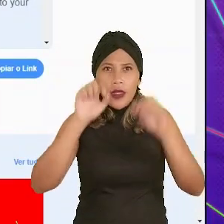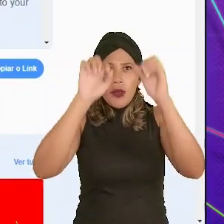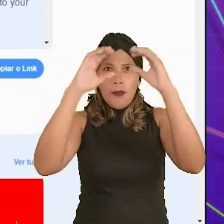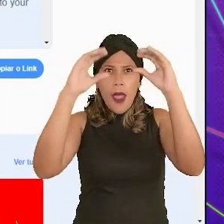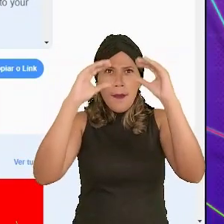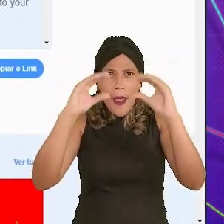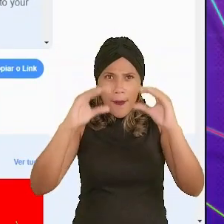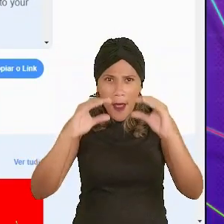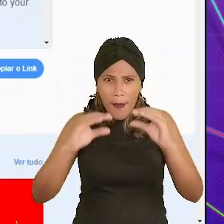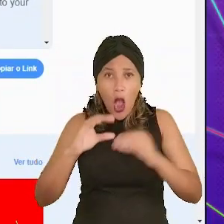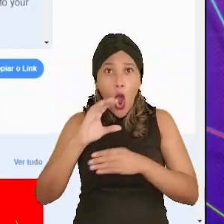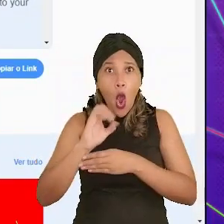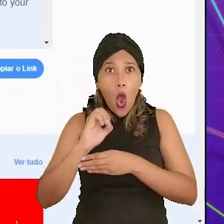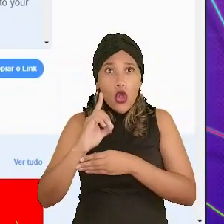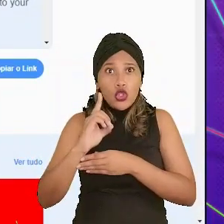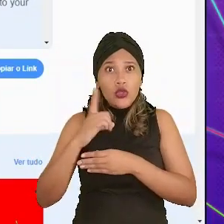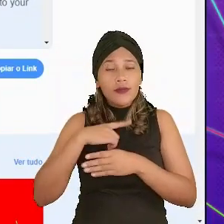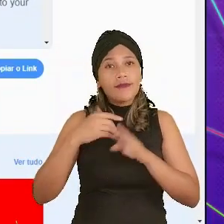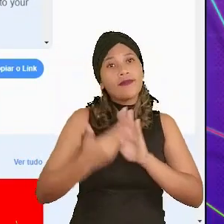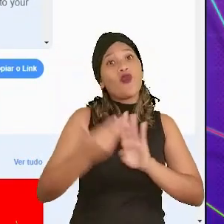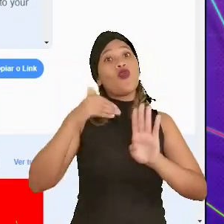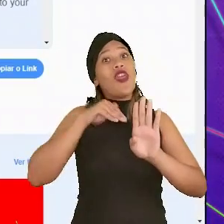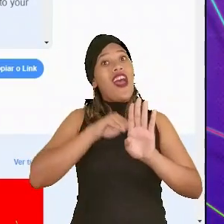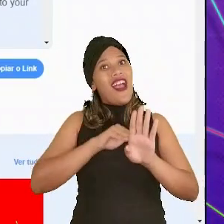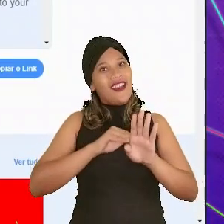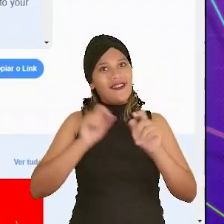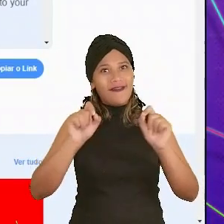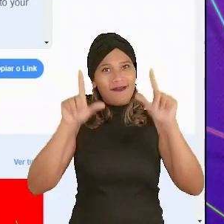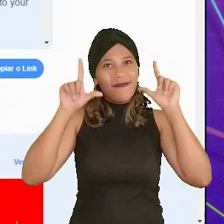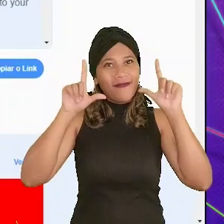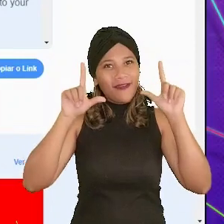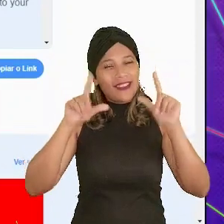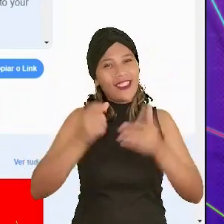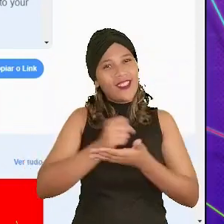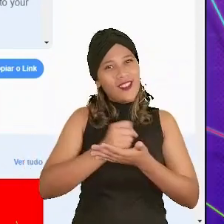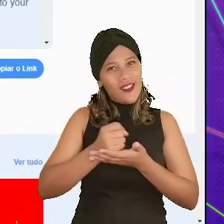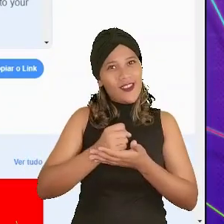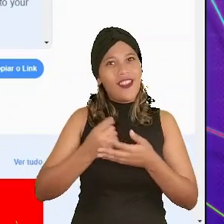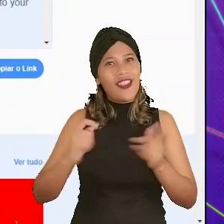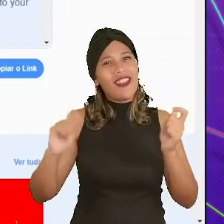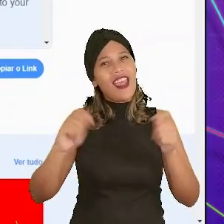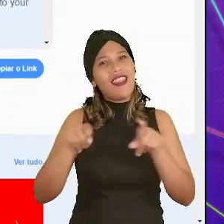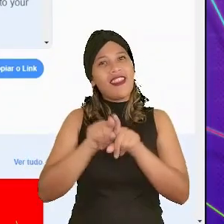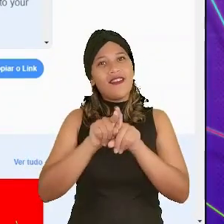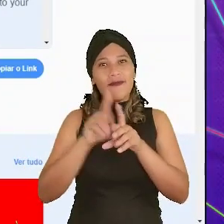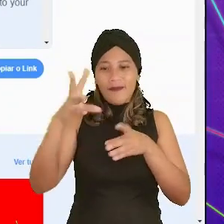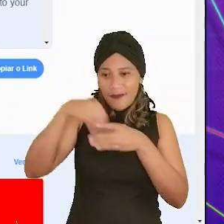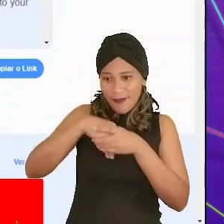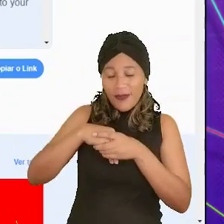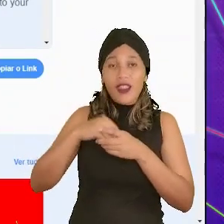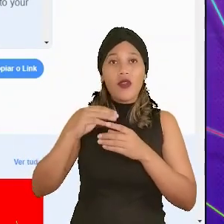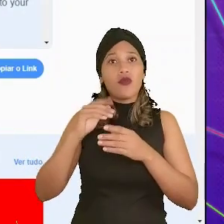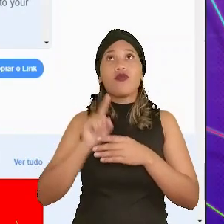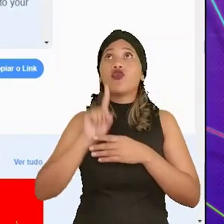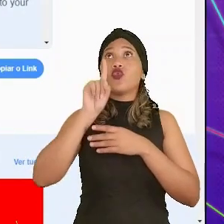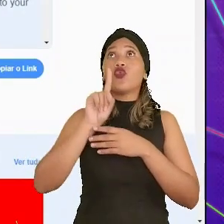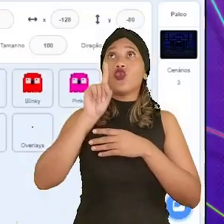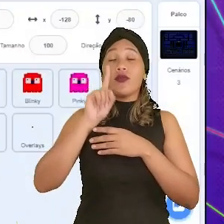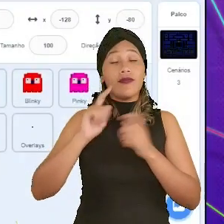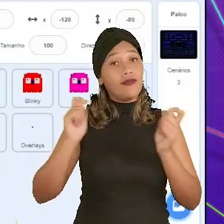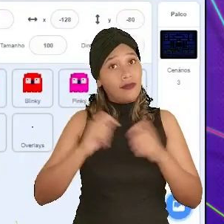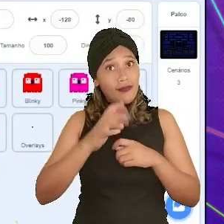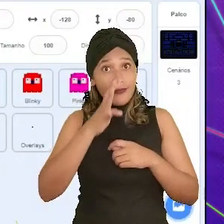como funciona na prática os códigos que temos por trás do jogo. Também temos a opção de ver o interior do código na parte superior da